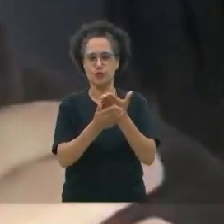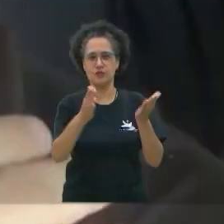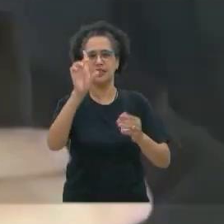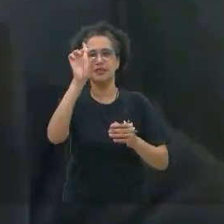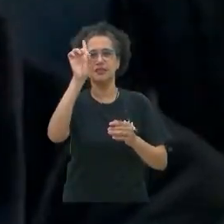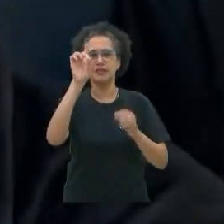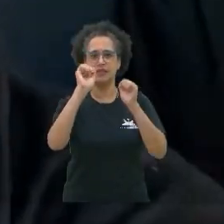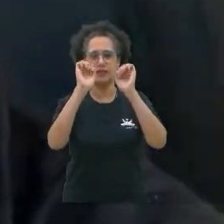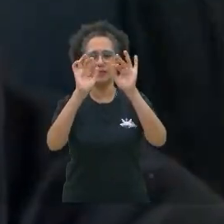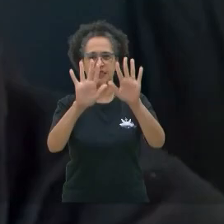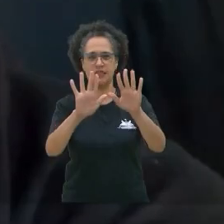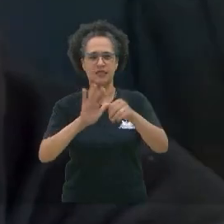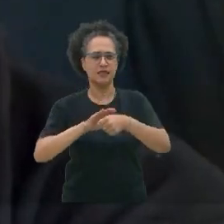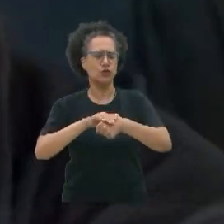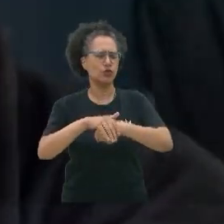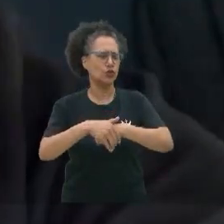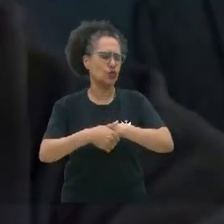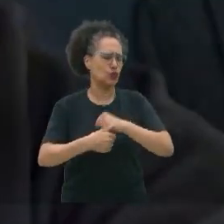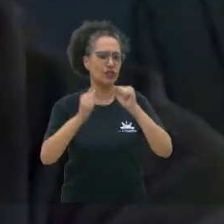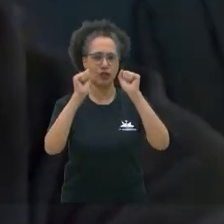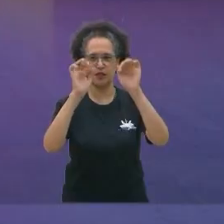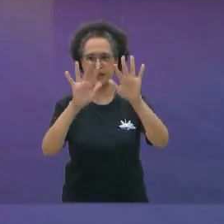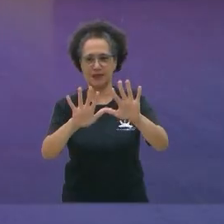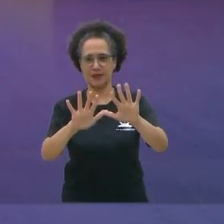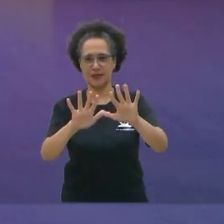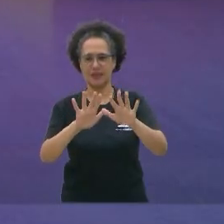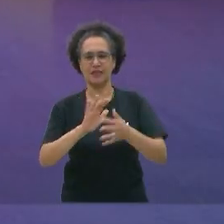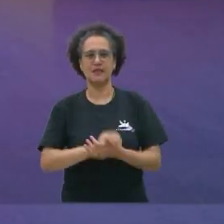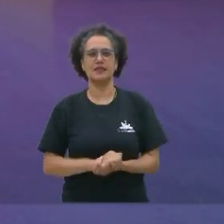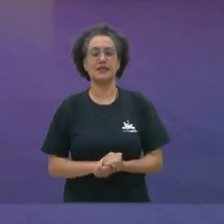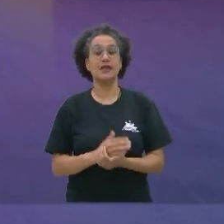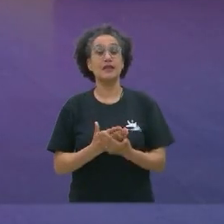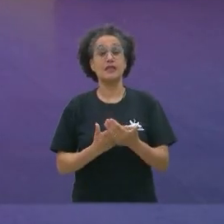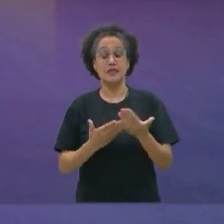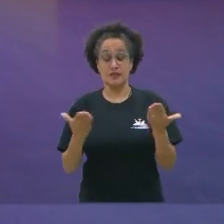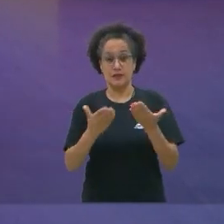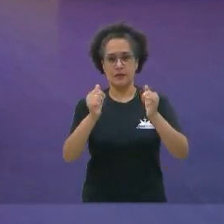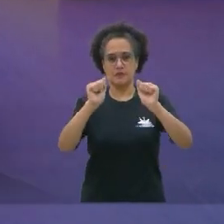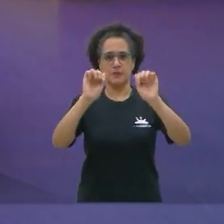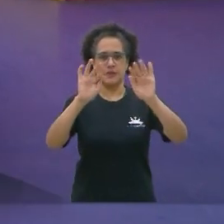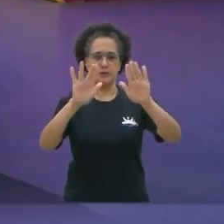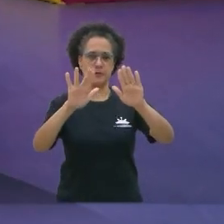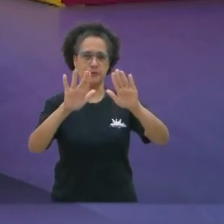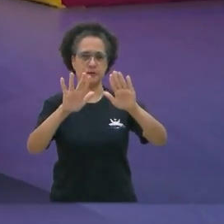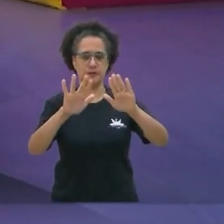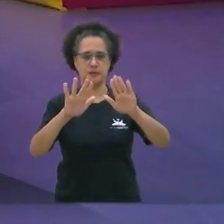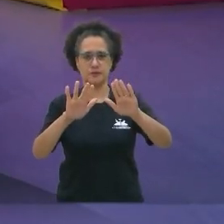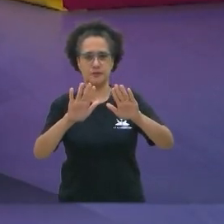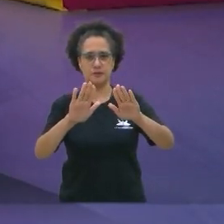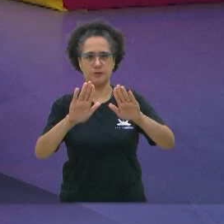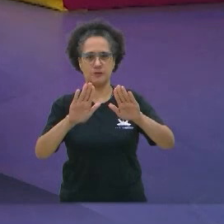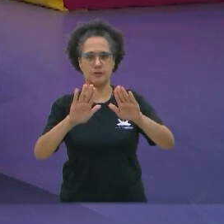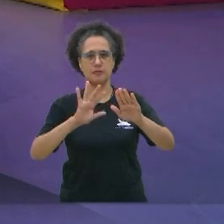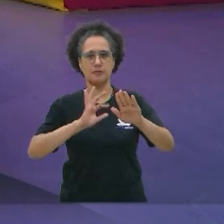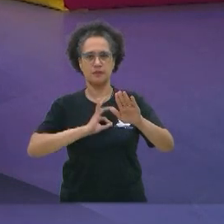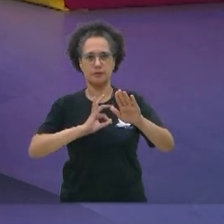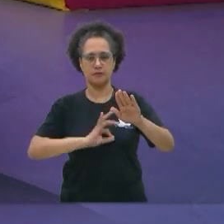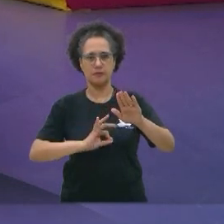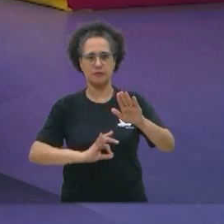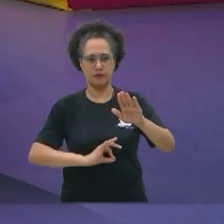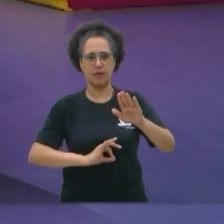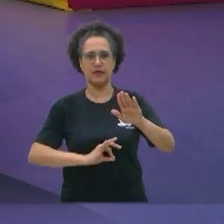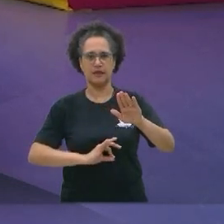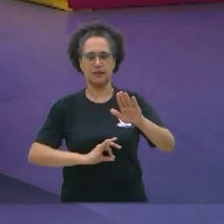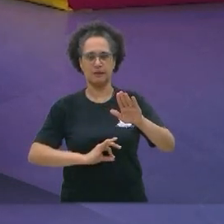abençoe, que seja uma noite abençoada. Estenda suas mãos, O padre foi diagnosticado com o quadro de pneumonia. Vamos